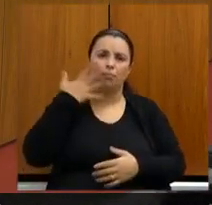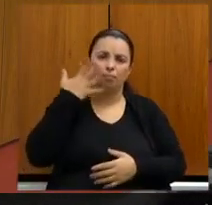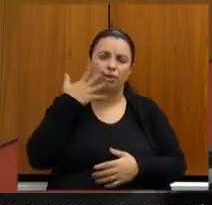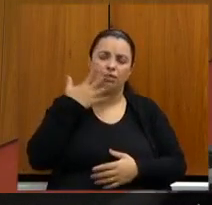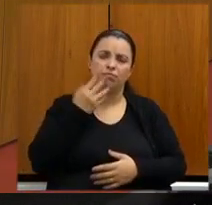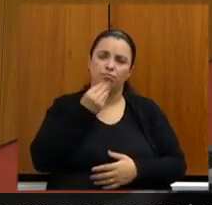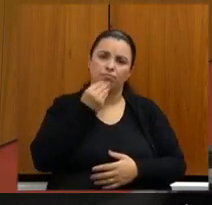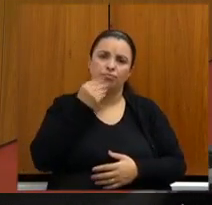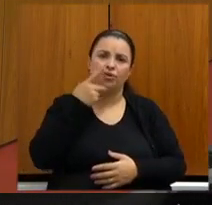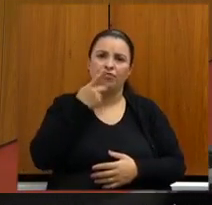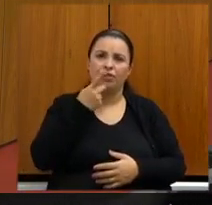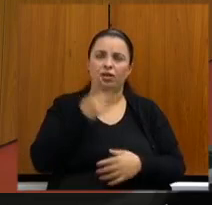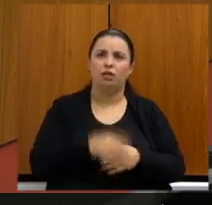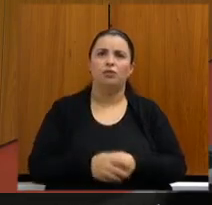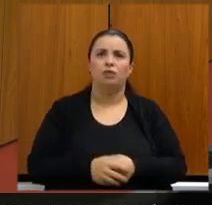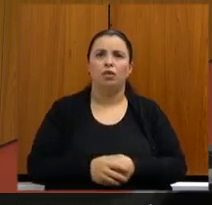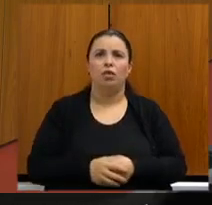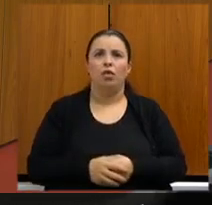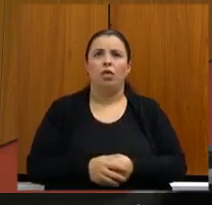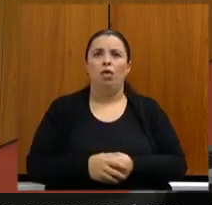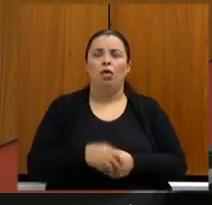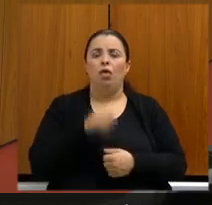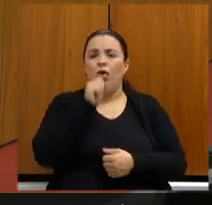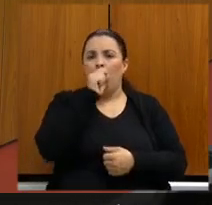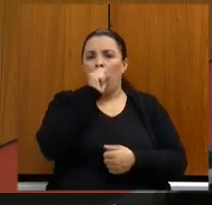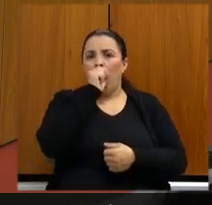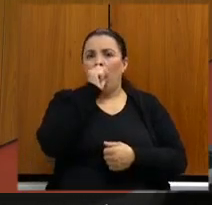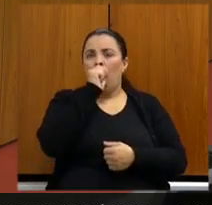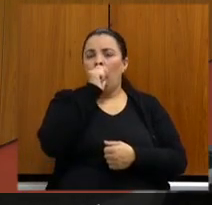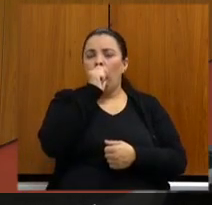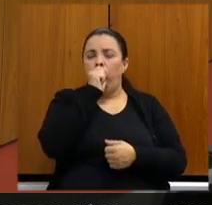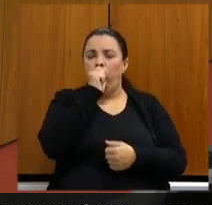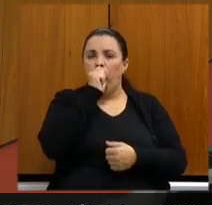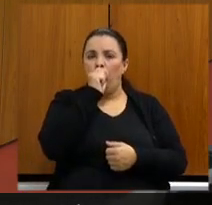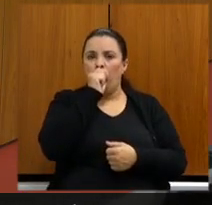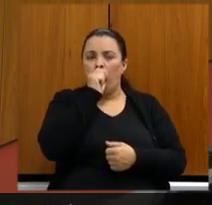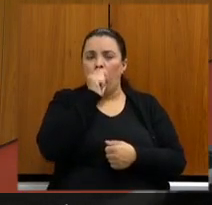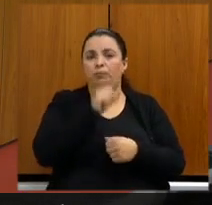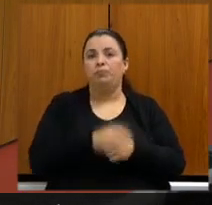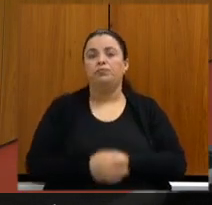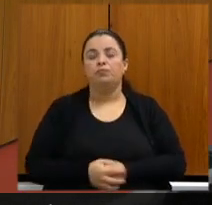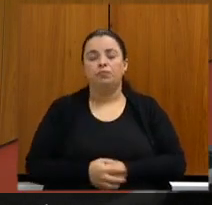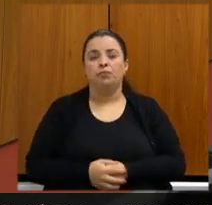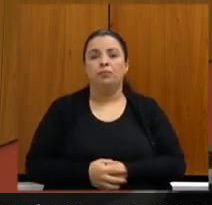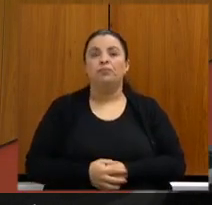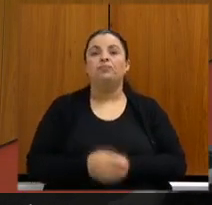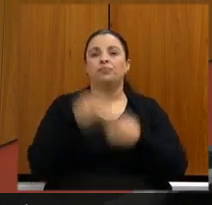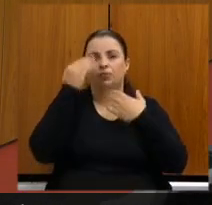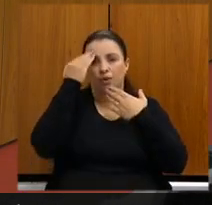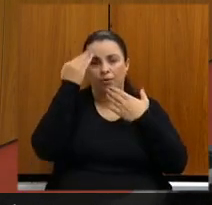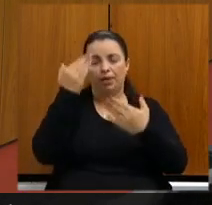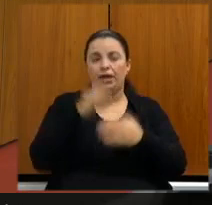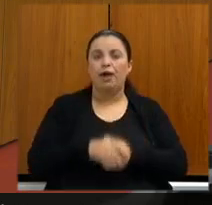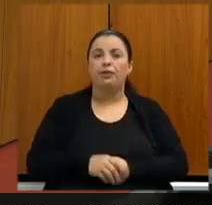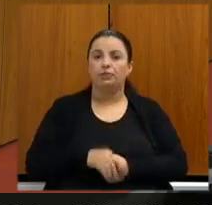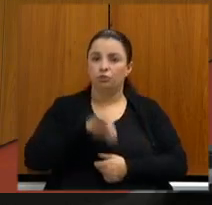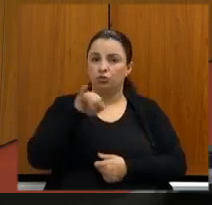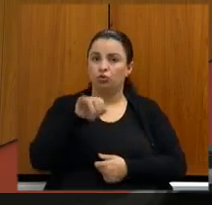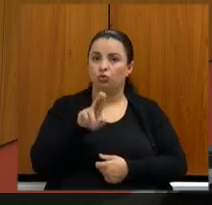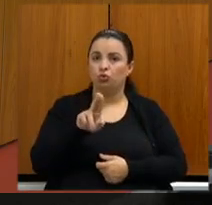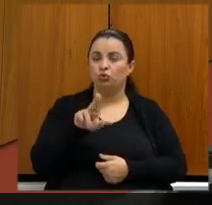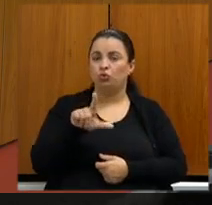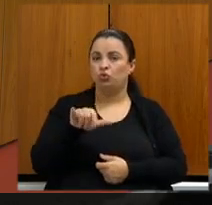e bom obrigada Julia ãh